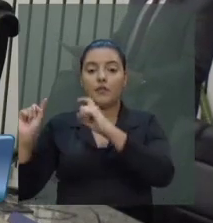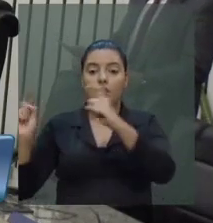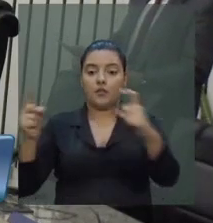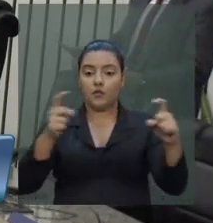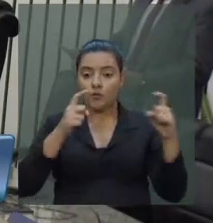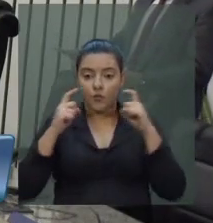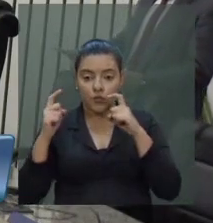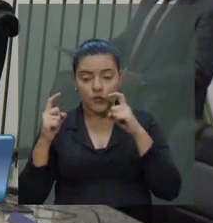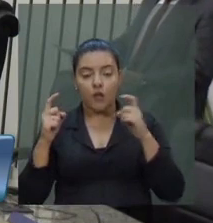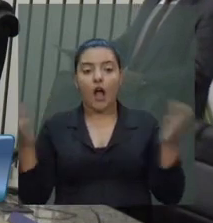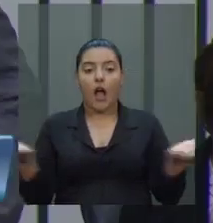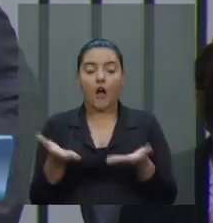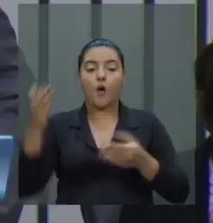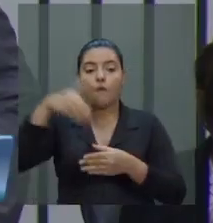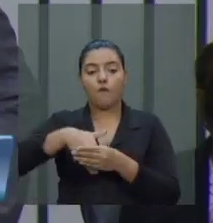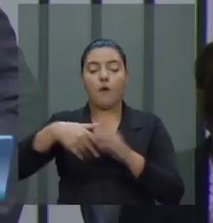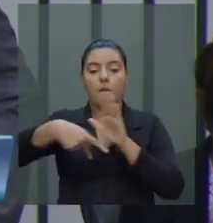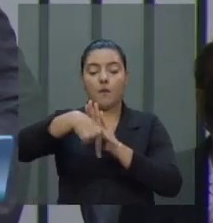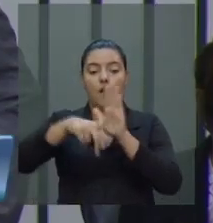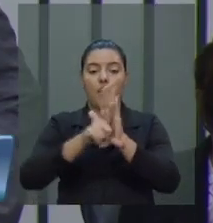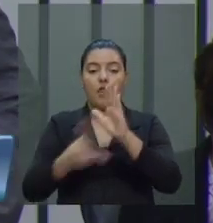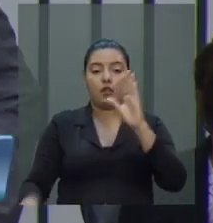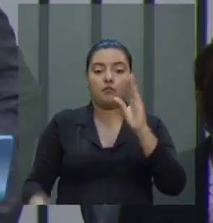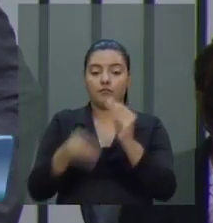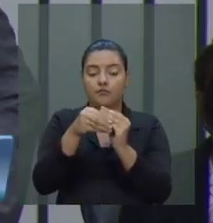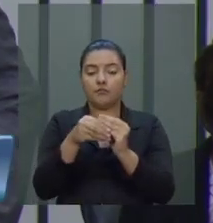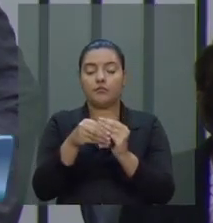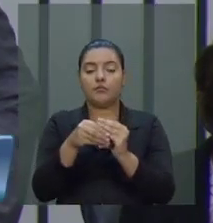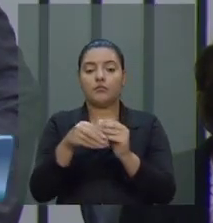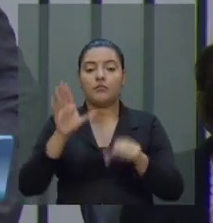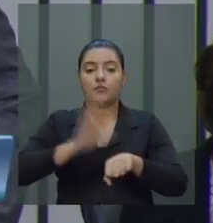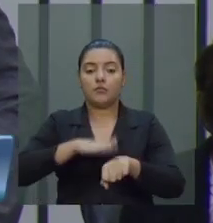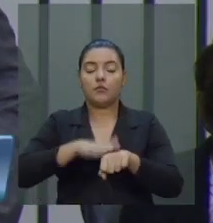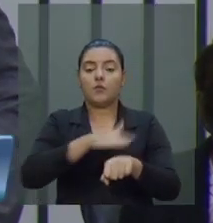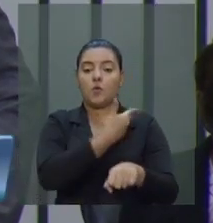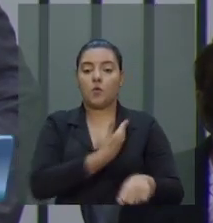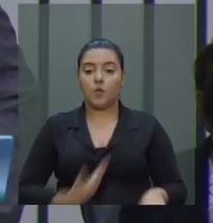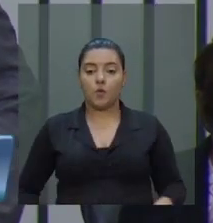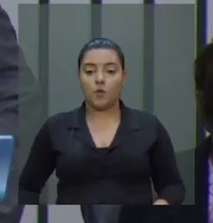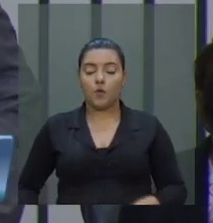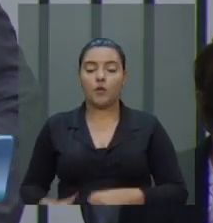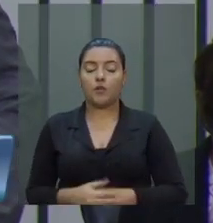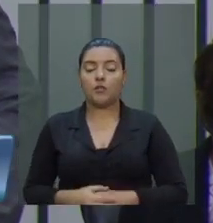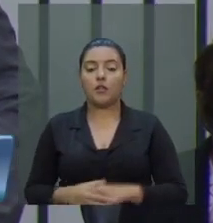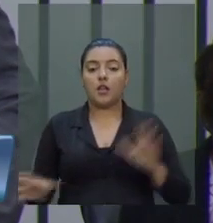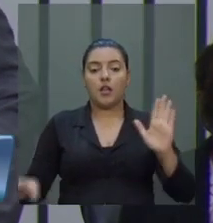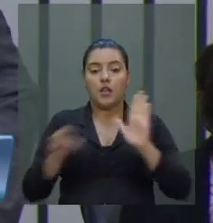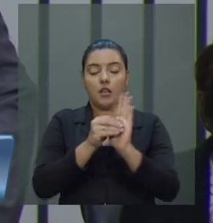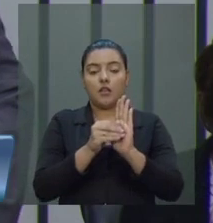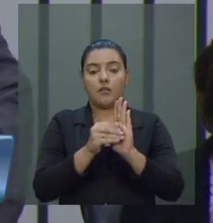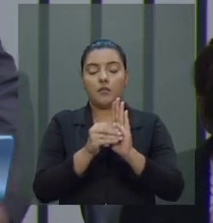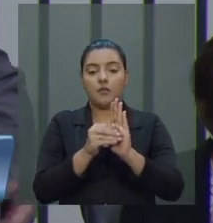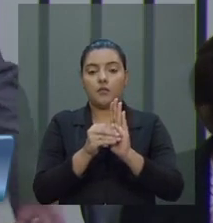Discussão e votação do projeto de lei complementar. Autoria do Poder Executivo, com